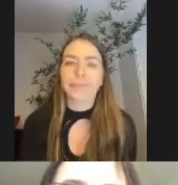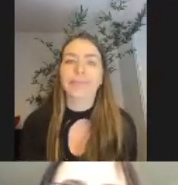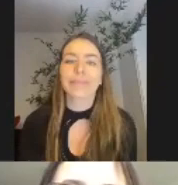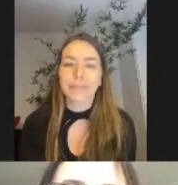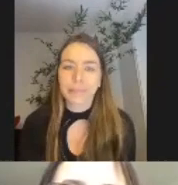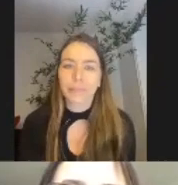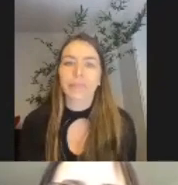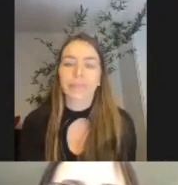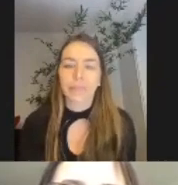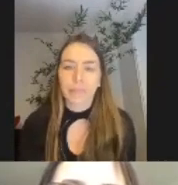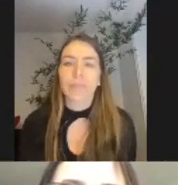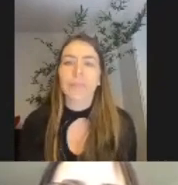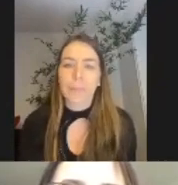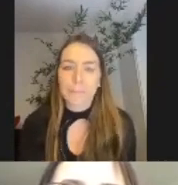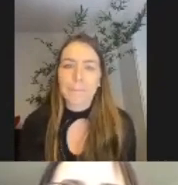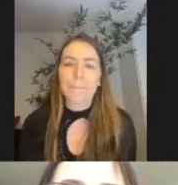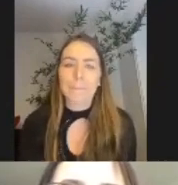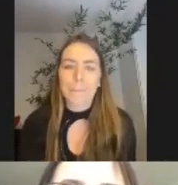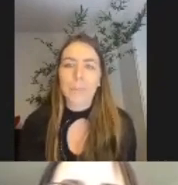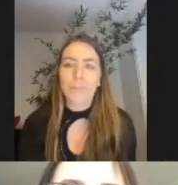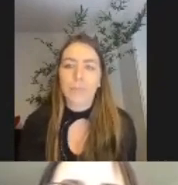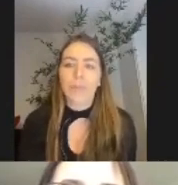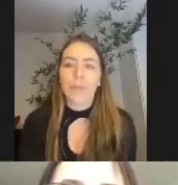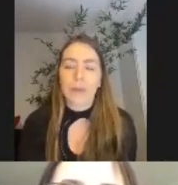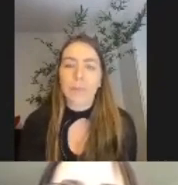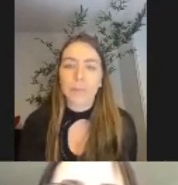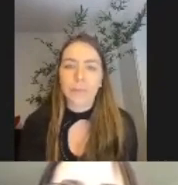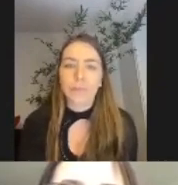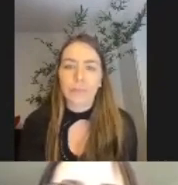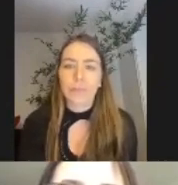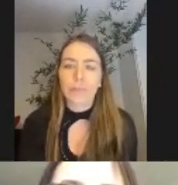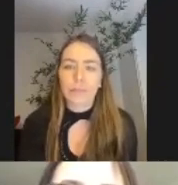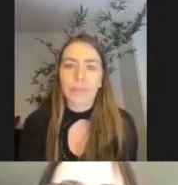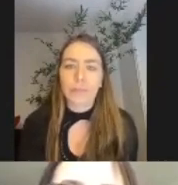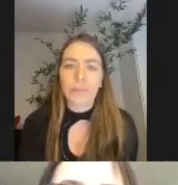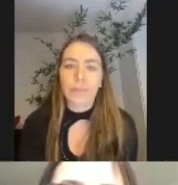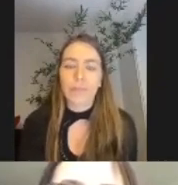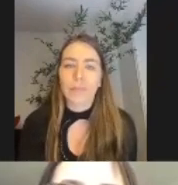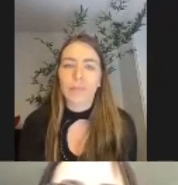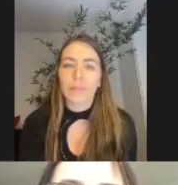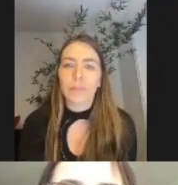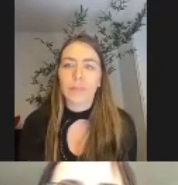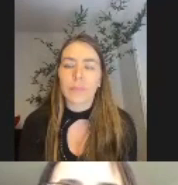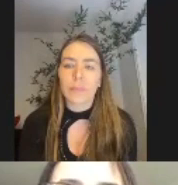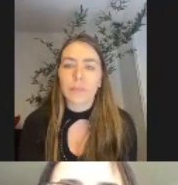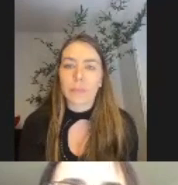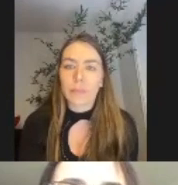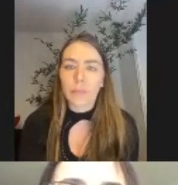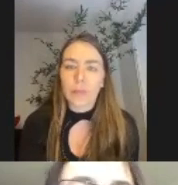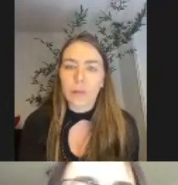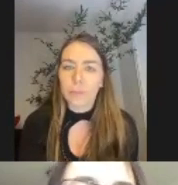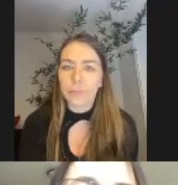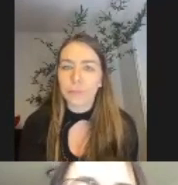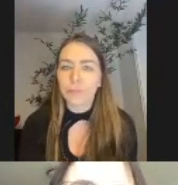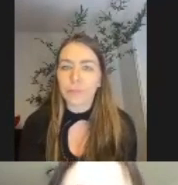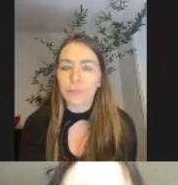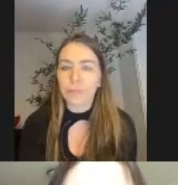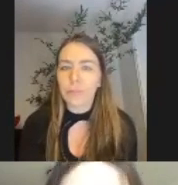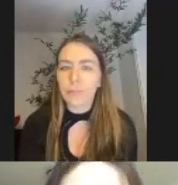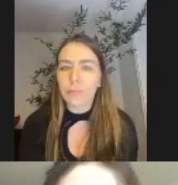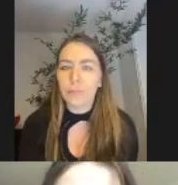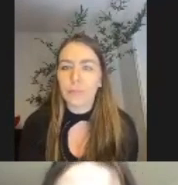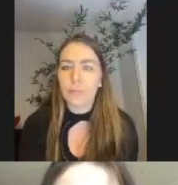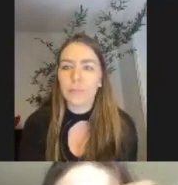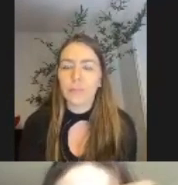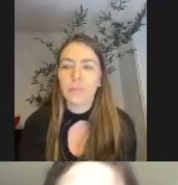mais barato, né, Dé? Uhum. Eu acho que é meio, assim, tranquilo. Uma coisa super